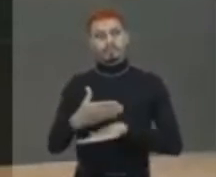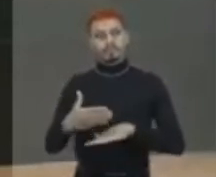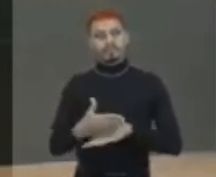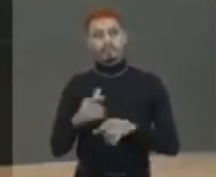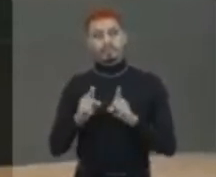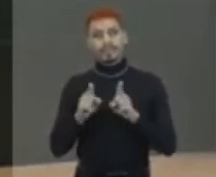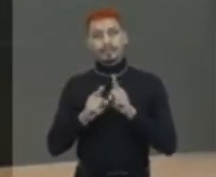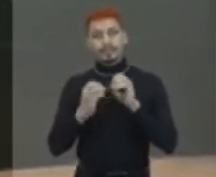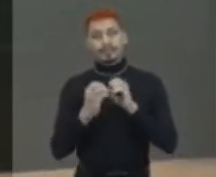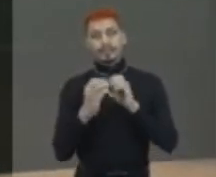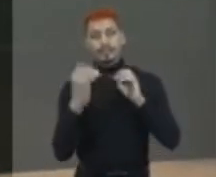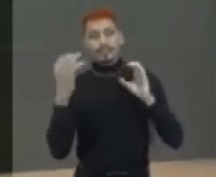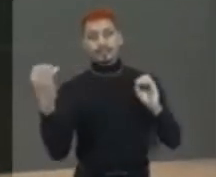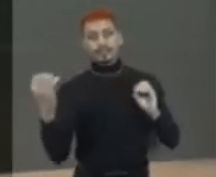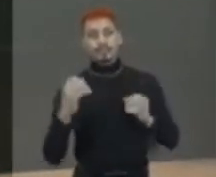distância.